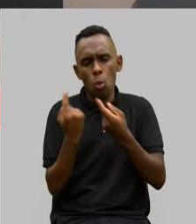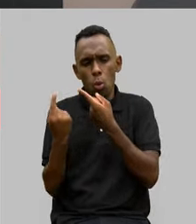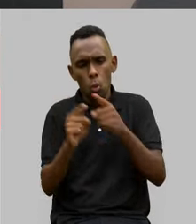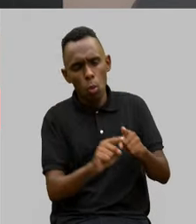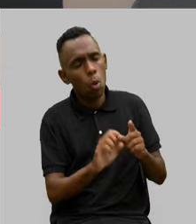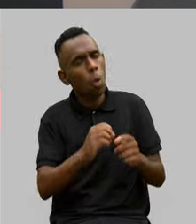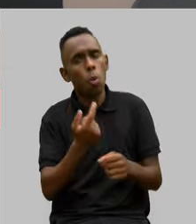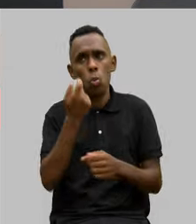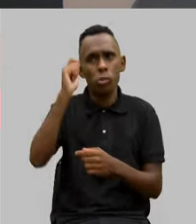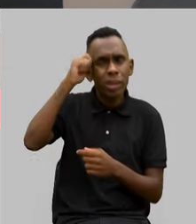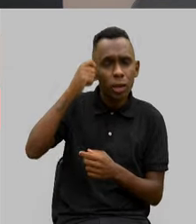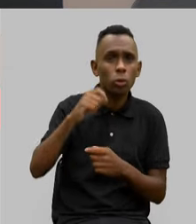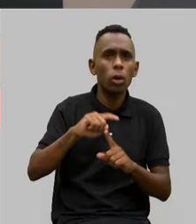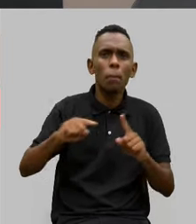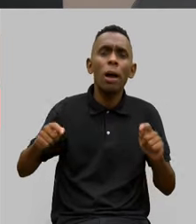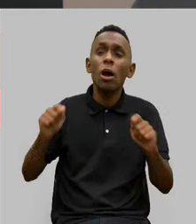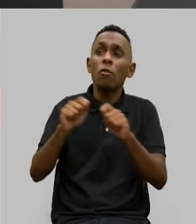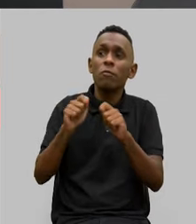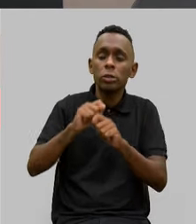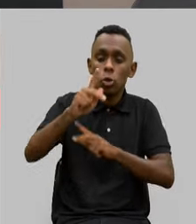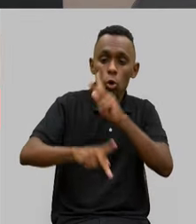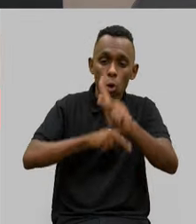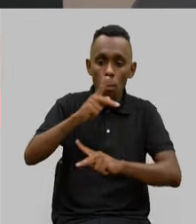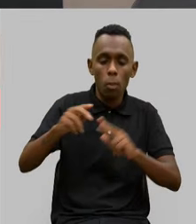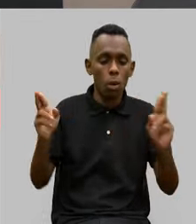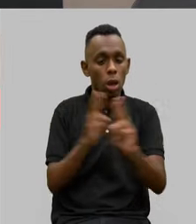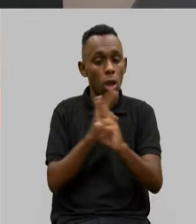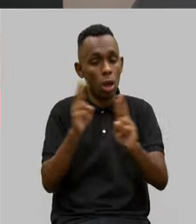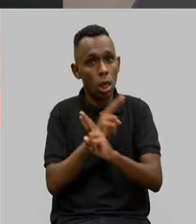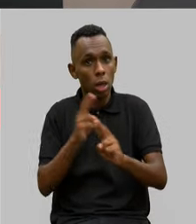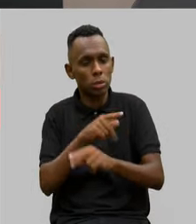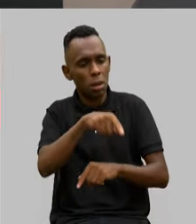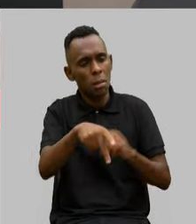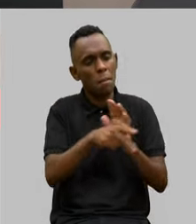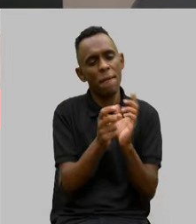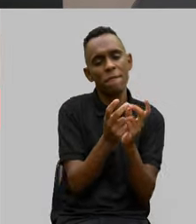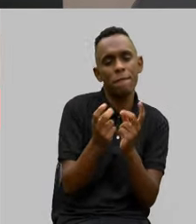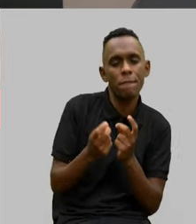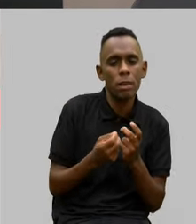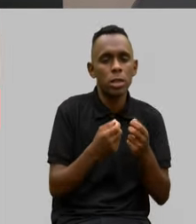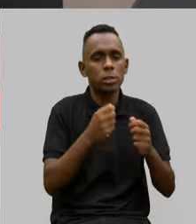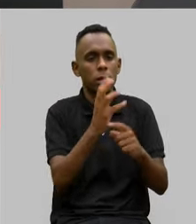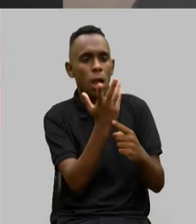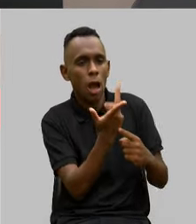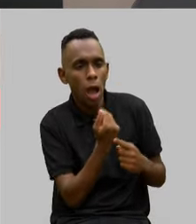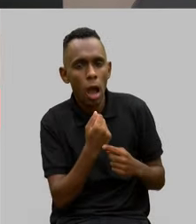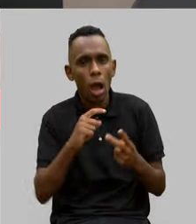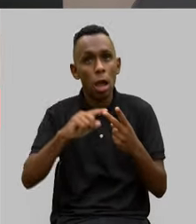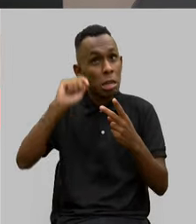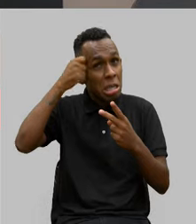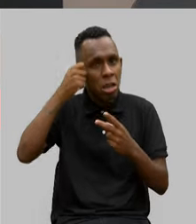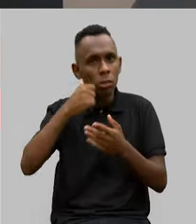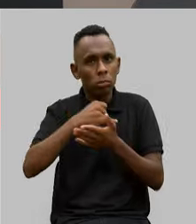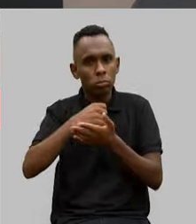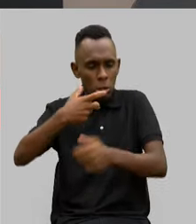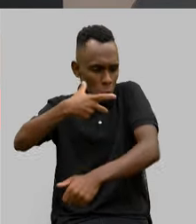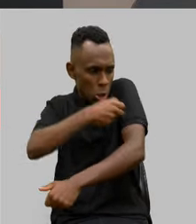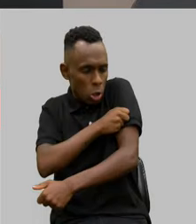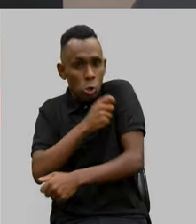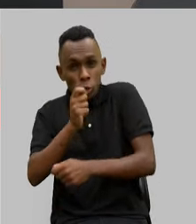negro mas ao fazer o público associar ripes com maconha e negros com heroína e então criminalizá-los